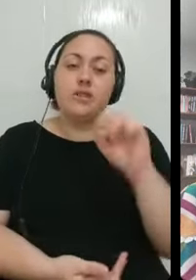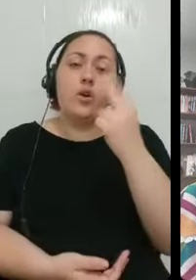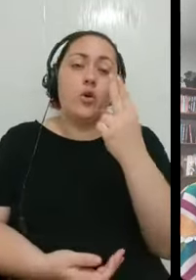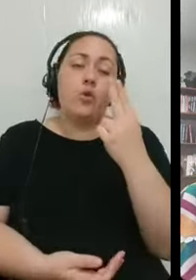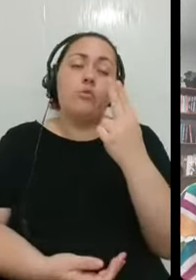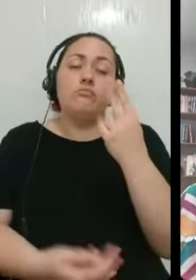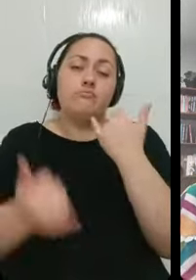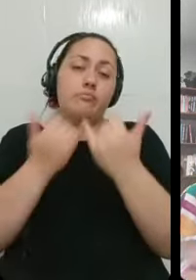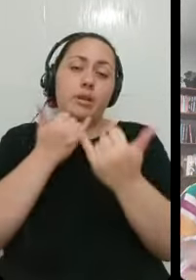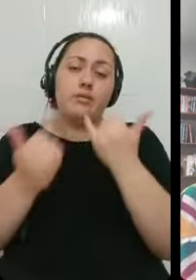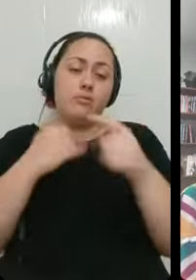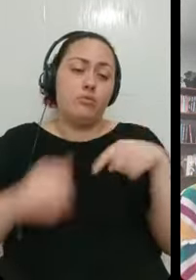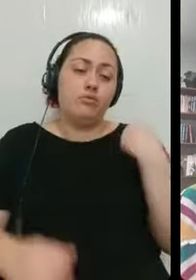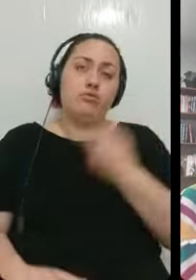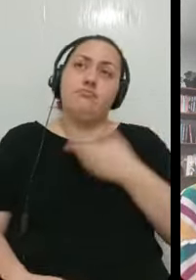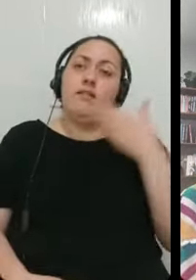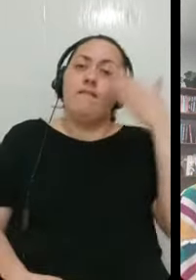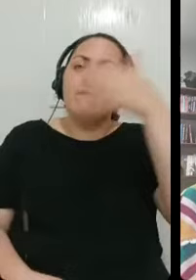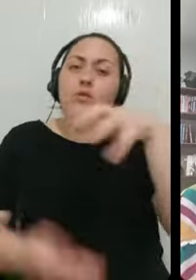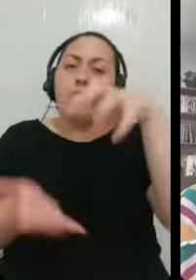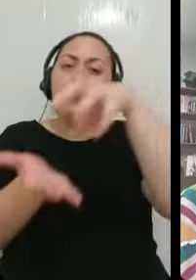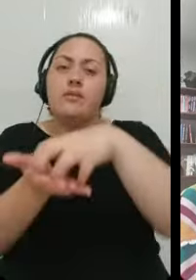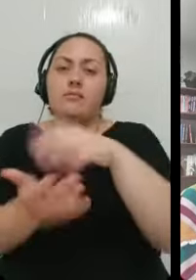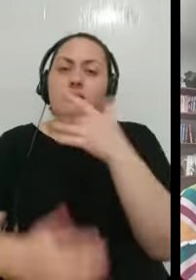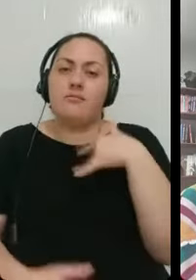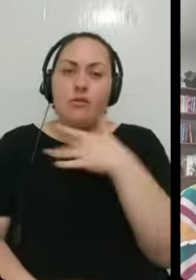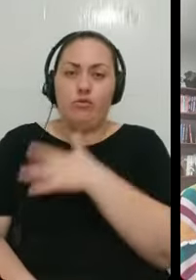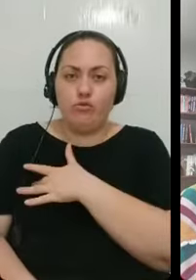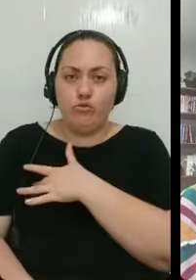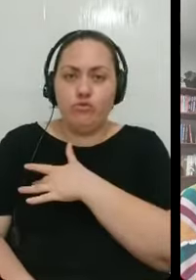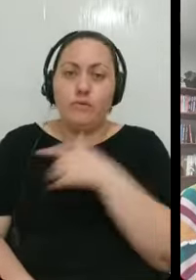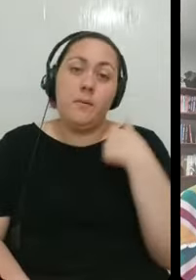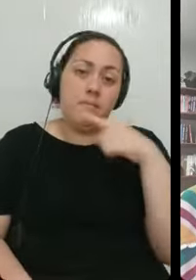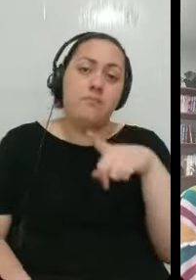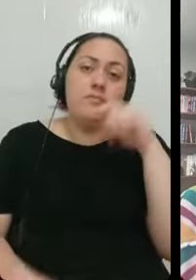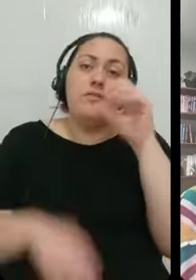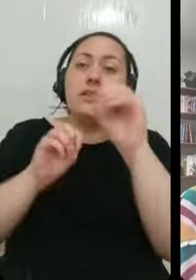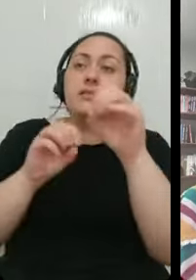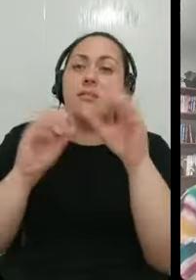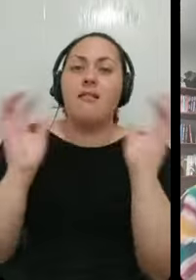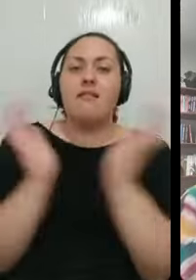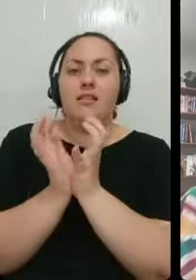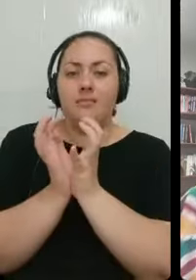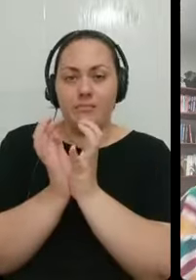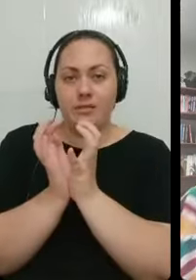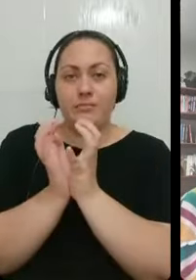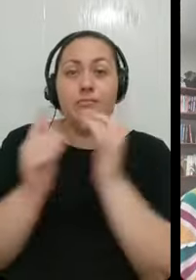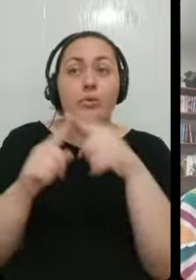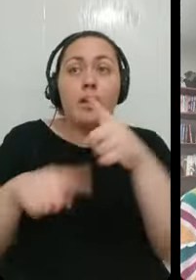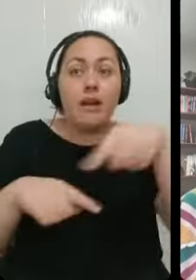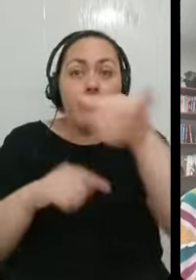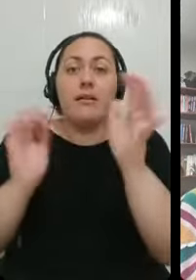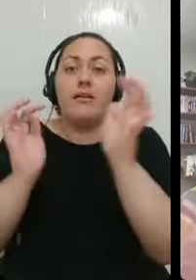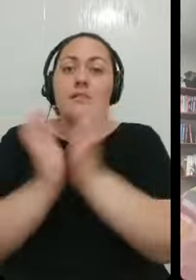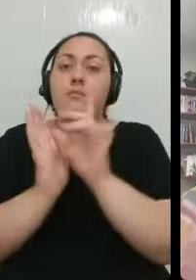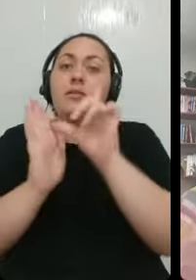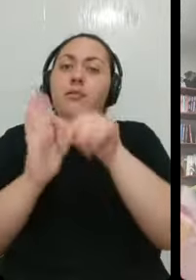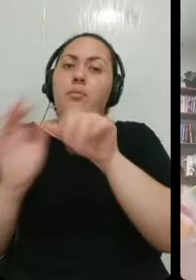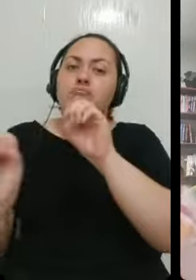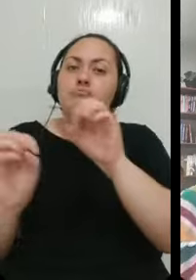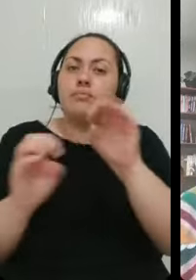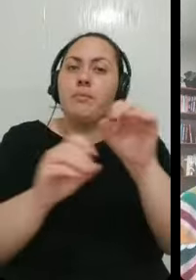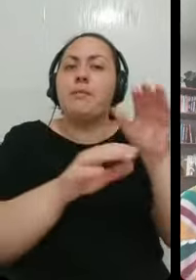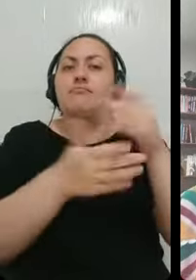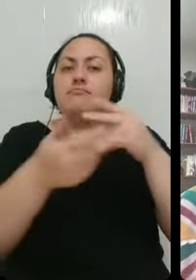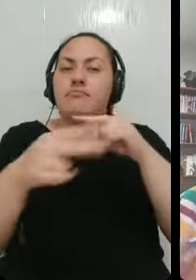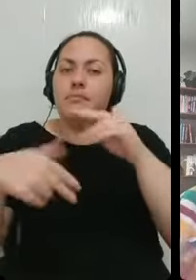saúde. Ah, a gente prefere que seja trabalhado com a equipe, formação de equipe, né? Que a equipe depois seja multiplicadora, né? Então, nós